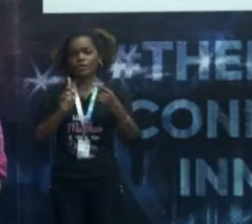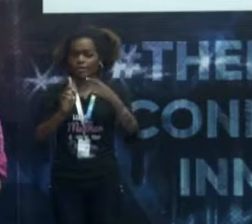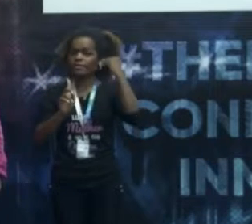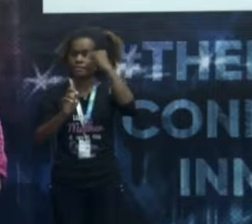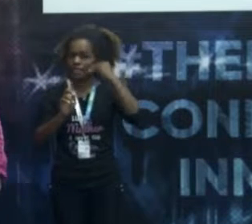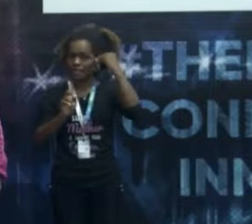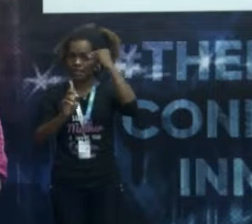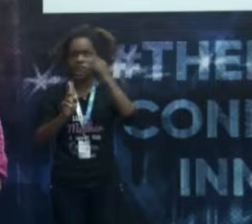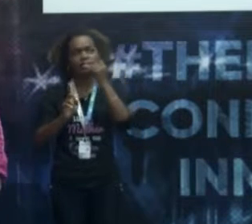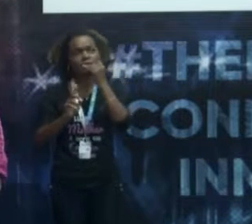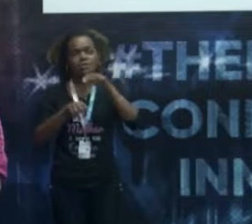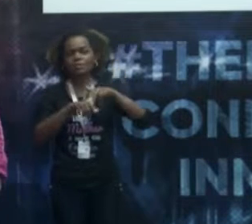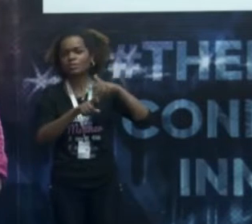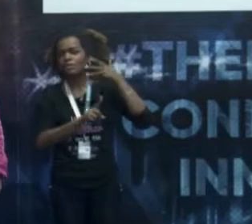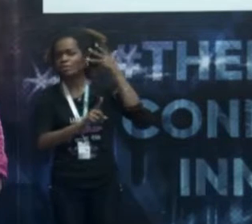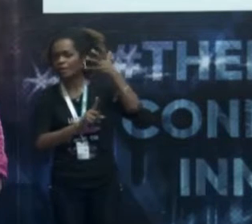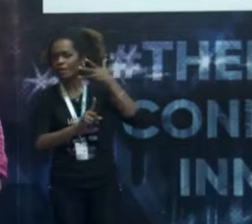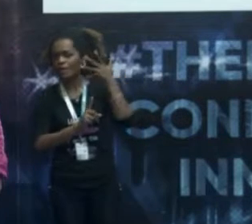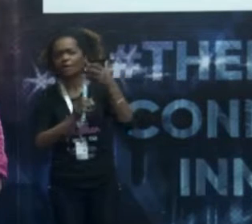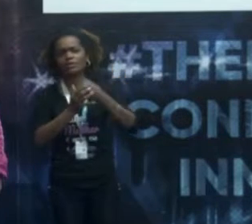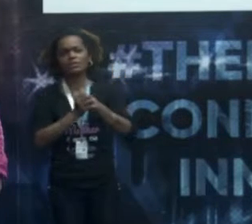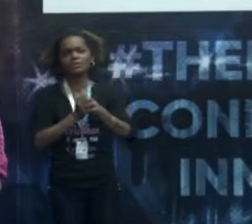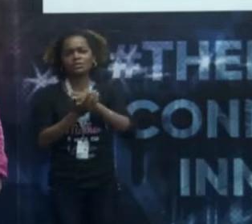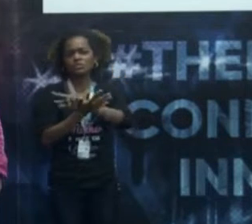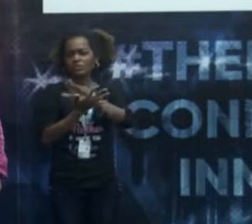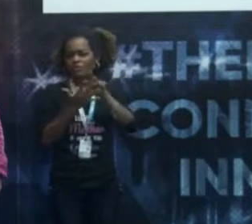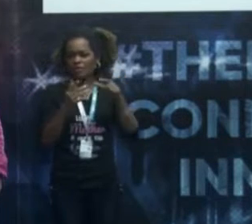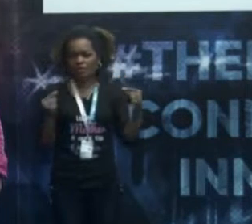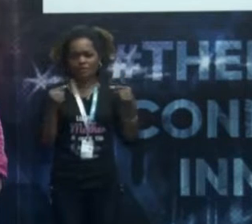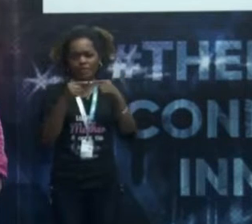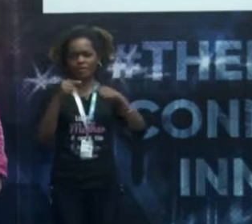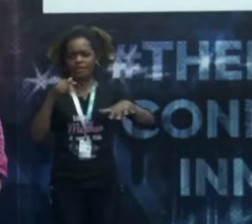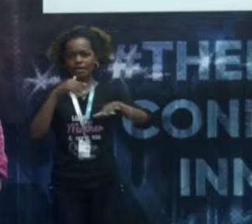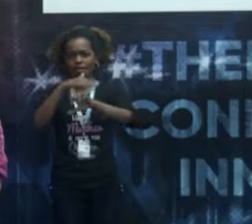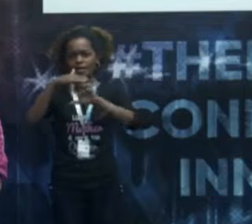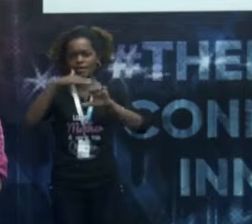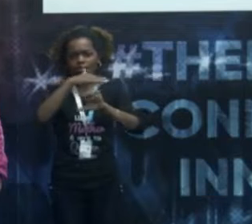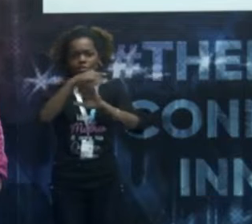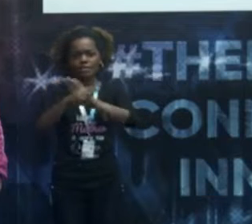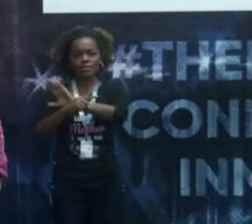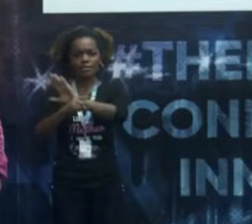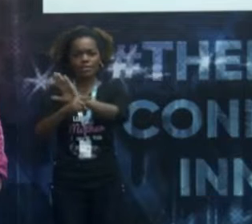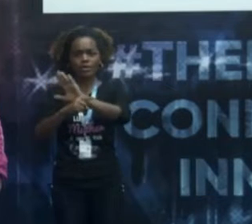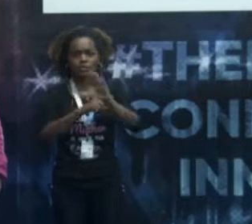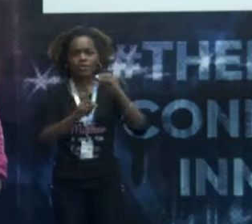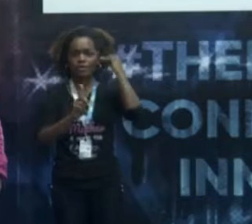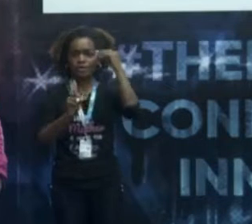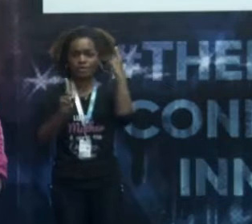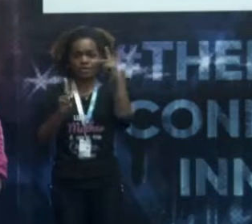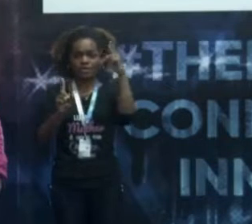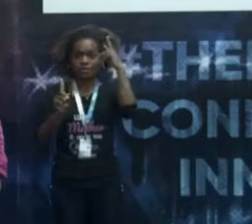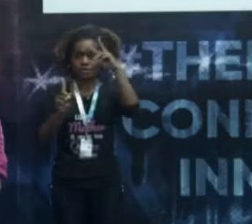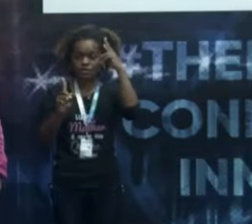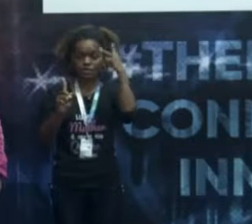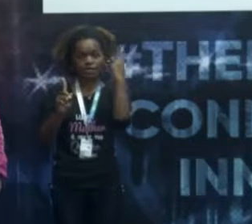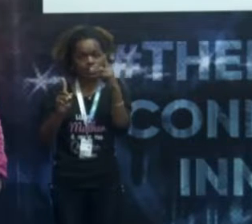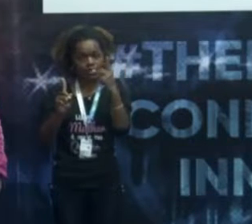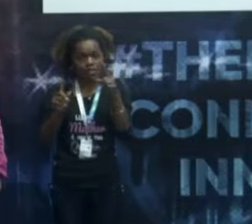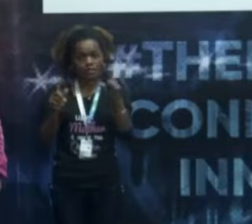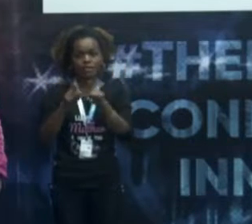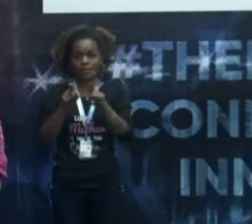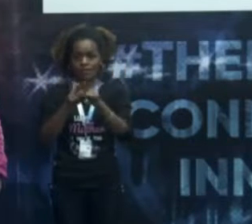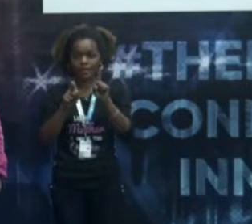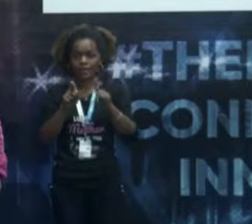de palestras e, enfim, tá dentro das empresas para poder contribuir um pouco com a visão de quem é também pessoa